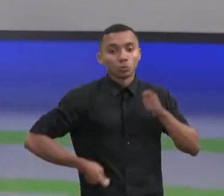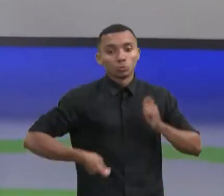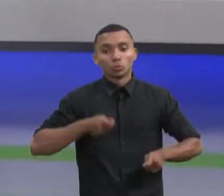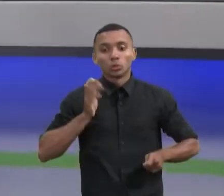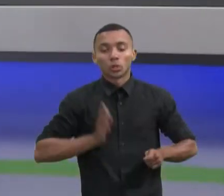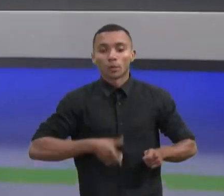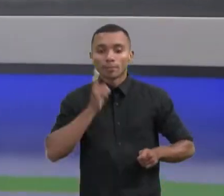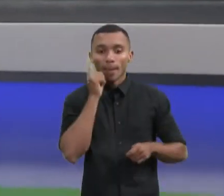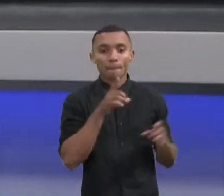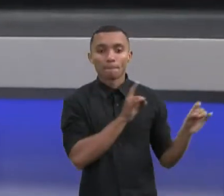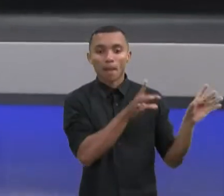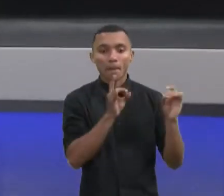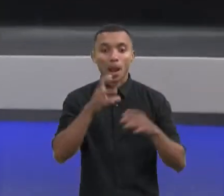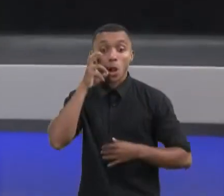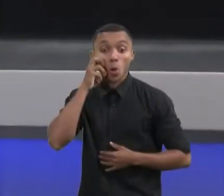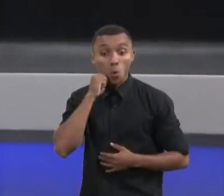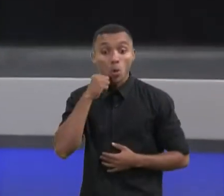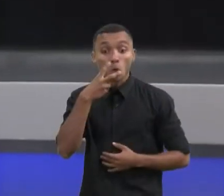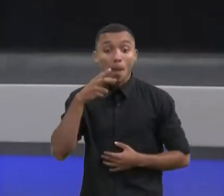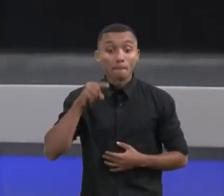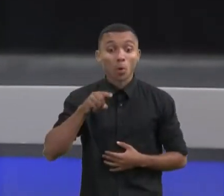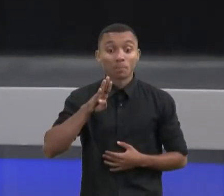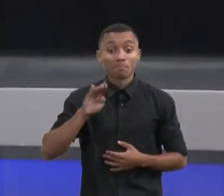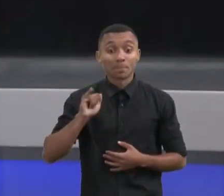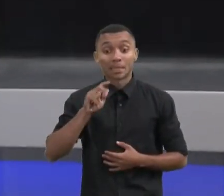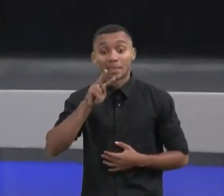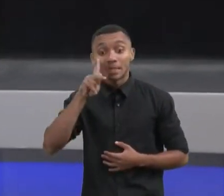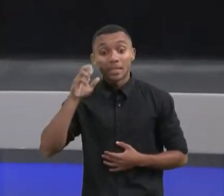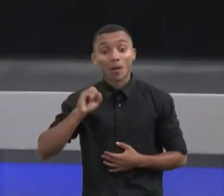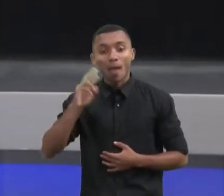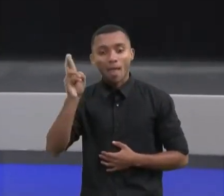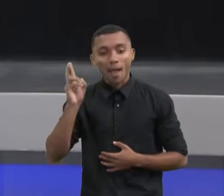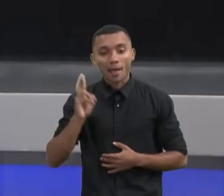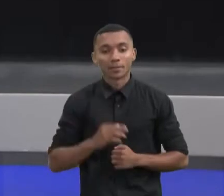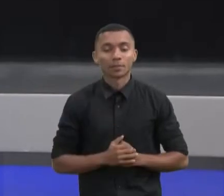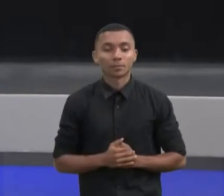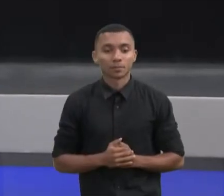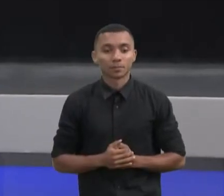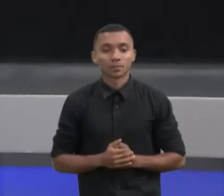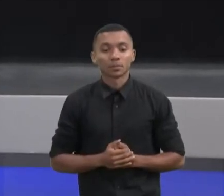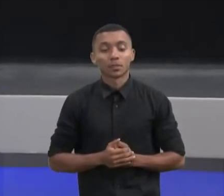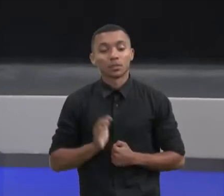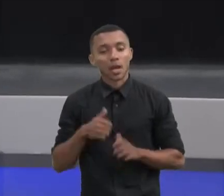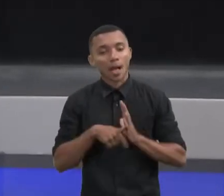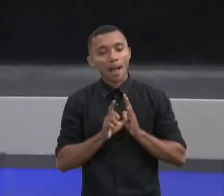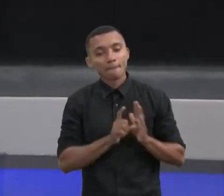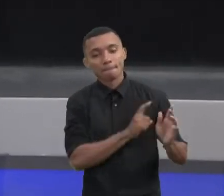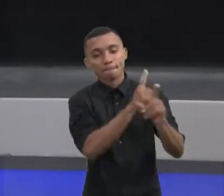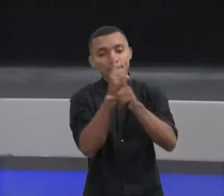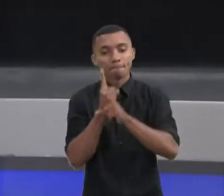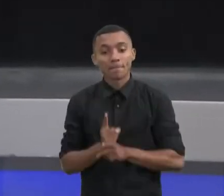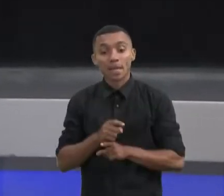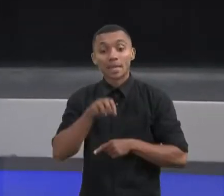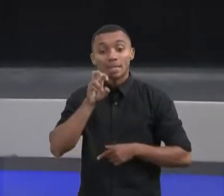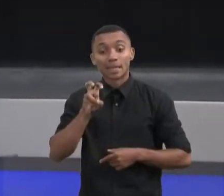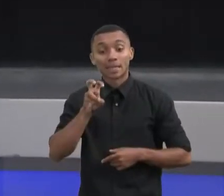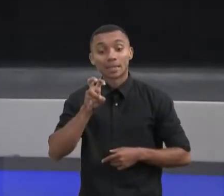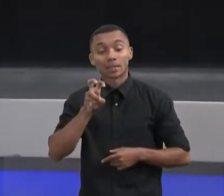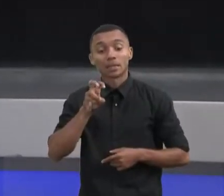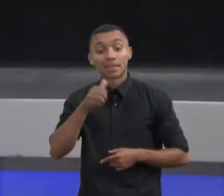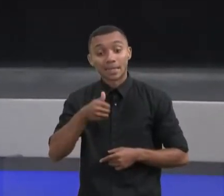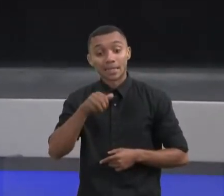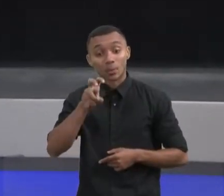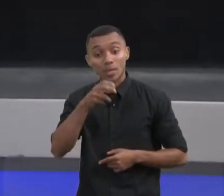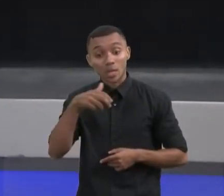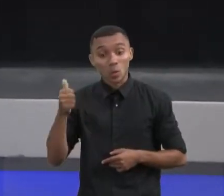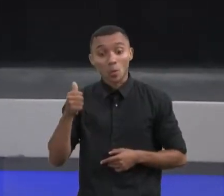movimentar cerca de 2 bilhões de reais, segundo o Ministério do Turismo. Já foram registradas 151 festas de